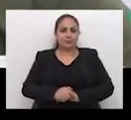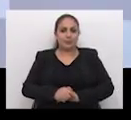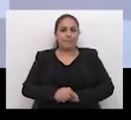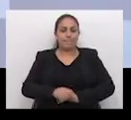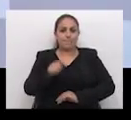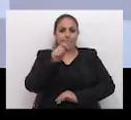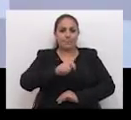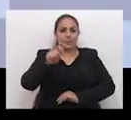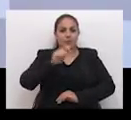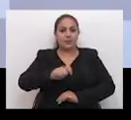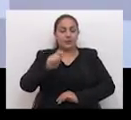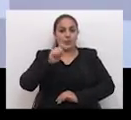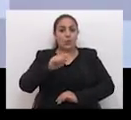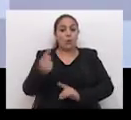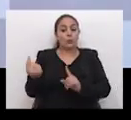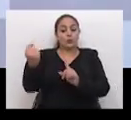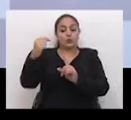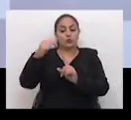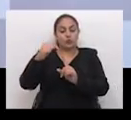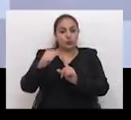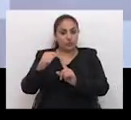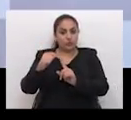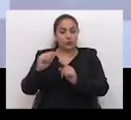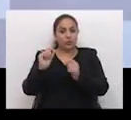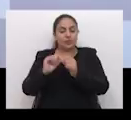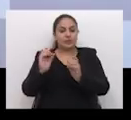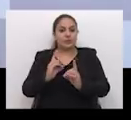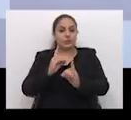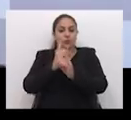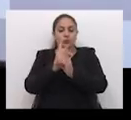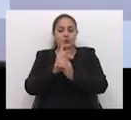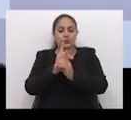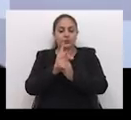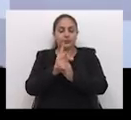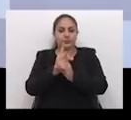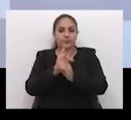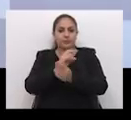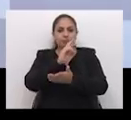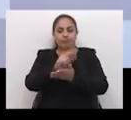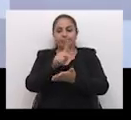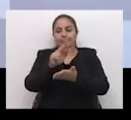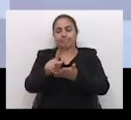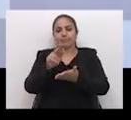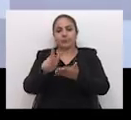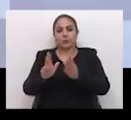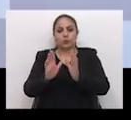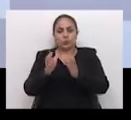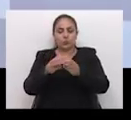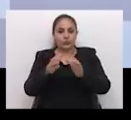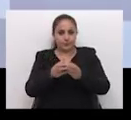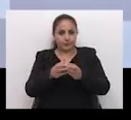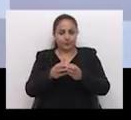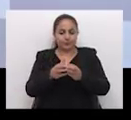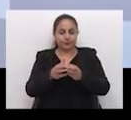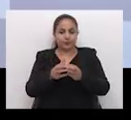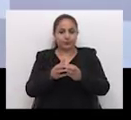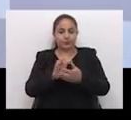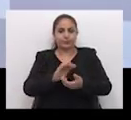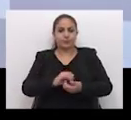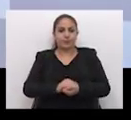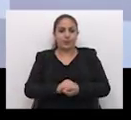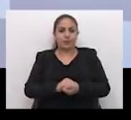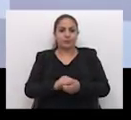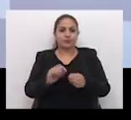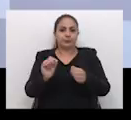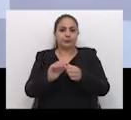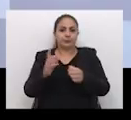participar. A associação visa congratular, fazer o encontro das diversas classes de